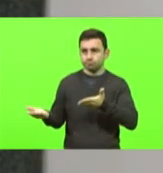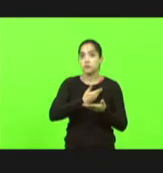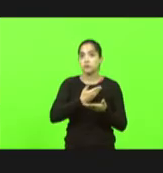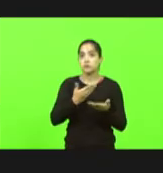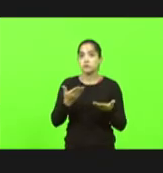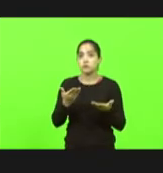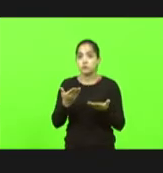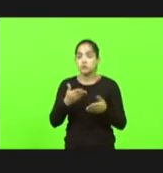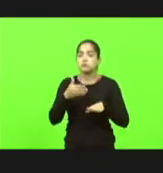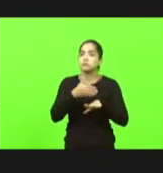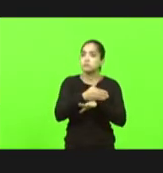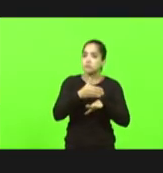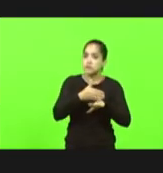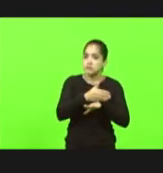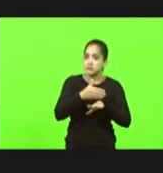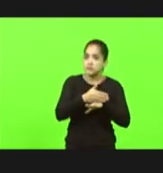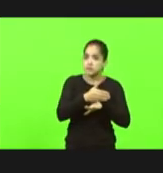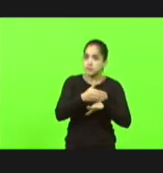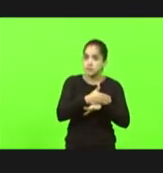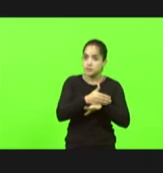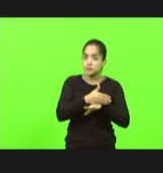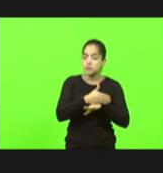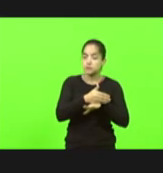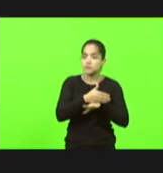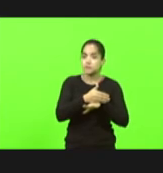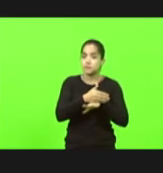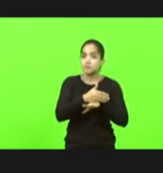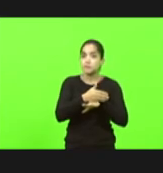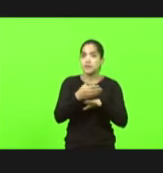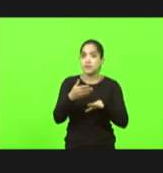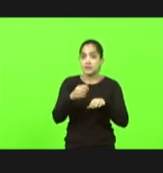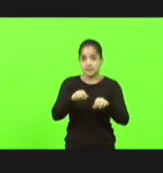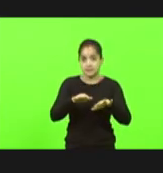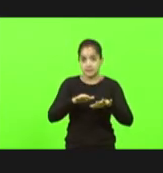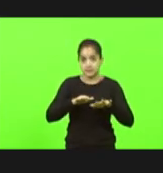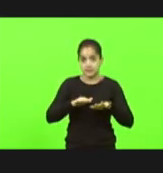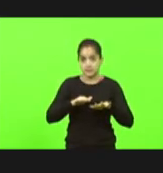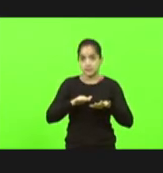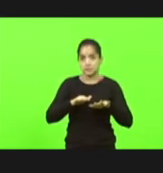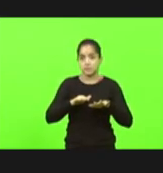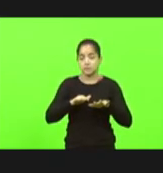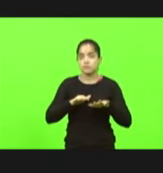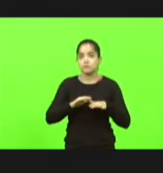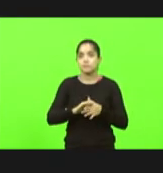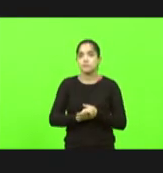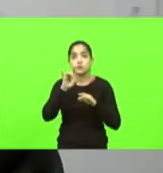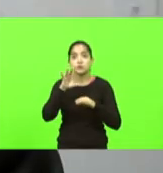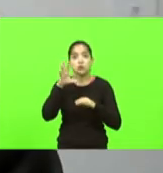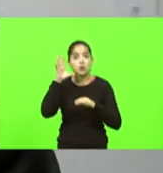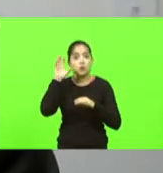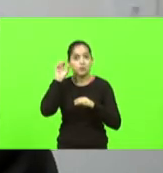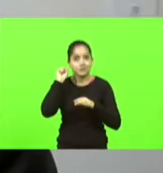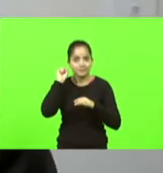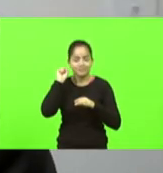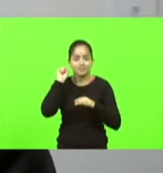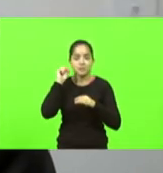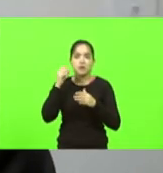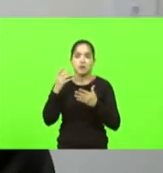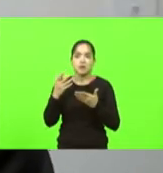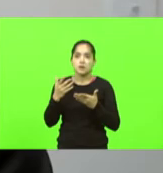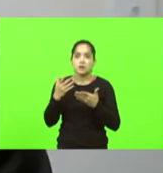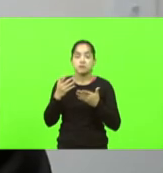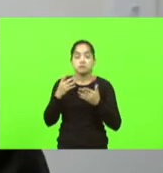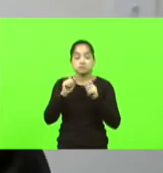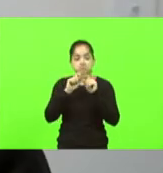comissão, os deputados aprovaram o apoio à realização da 8ª edição do Fórum Catarinense de Doenças Raras, que será realizado no